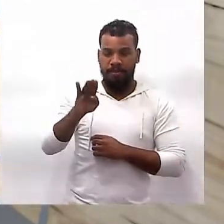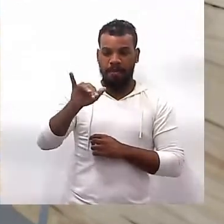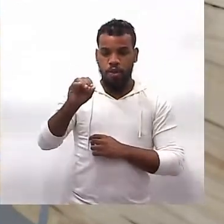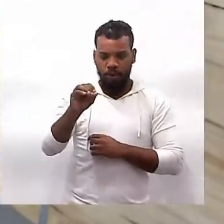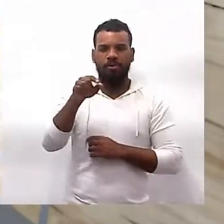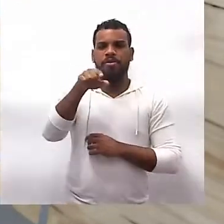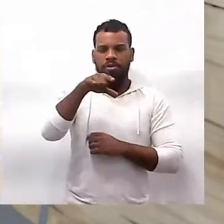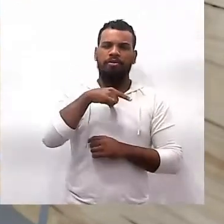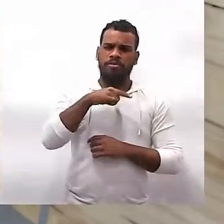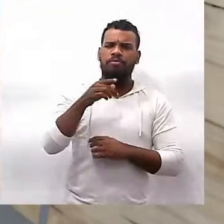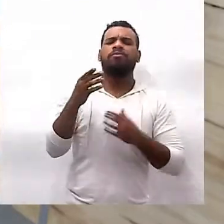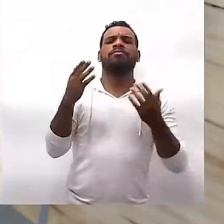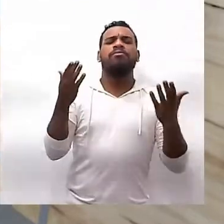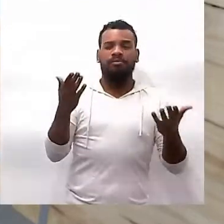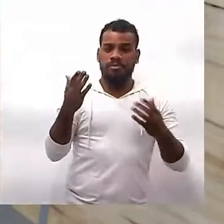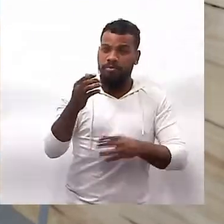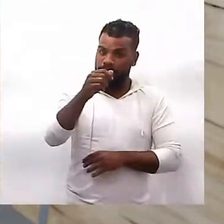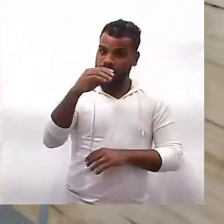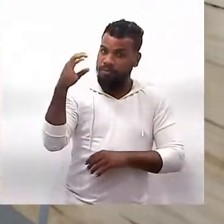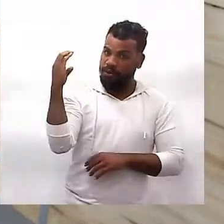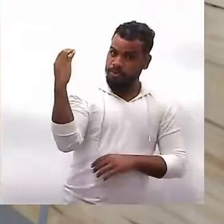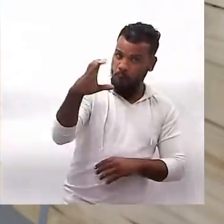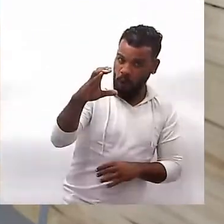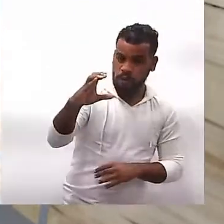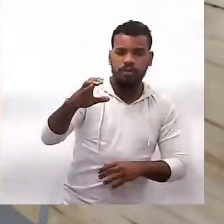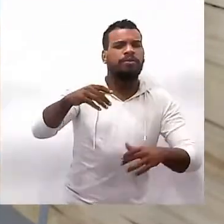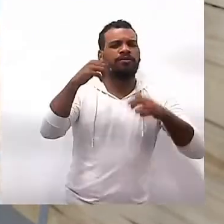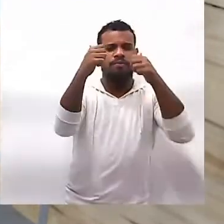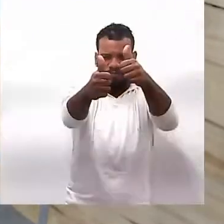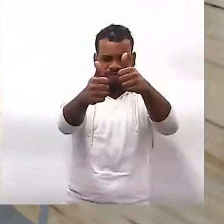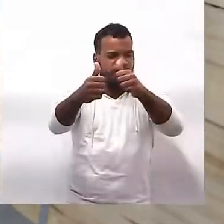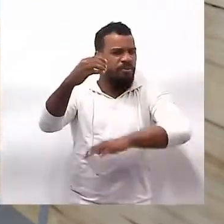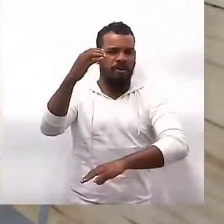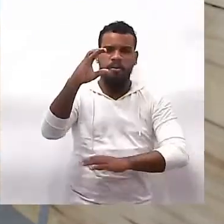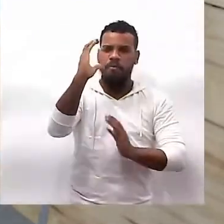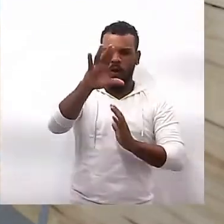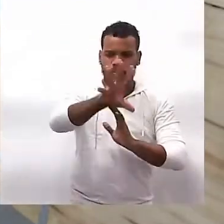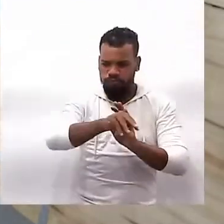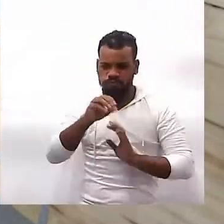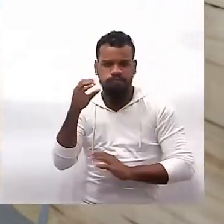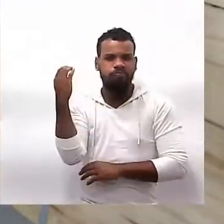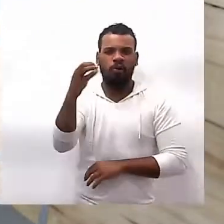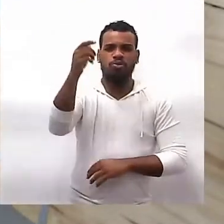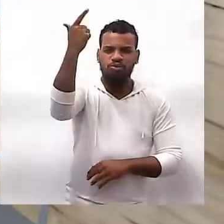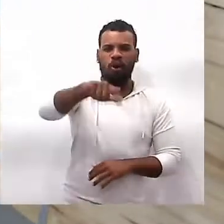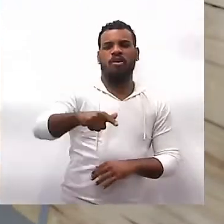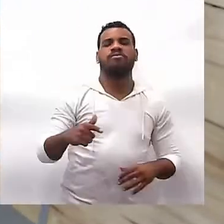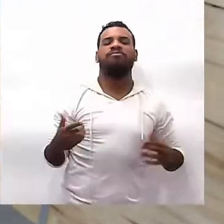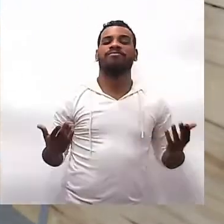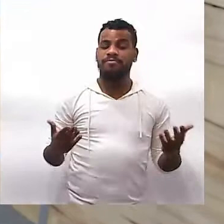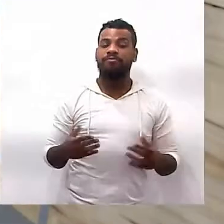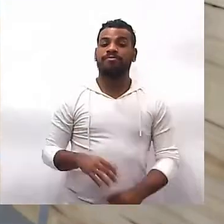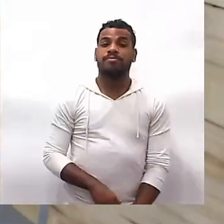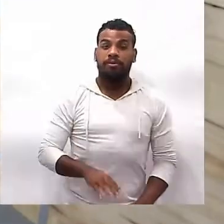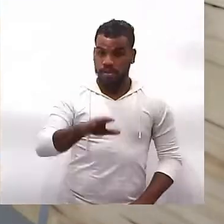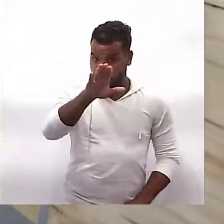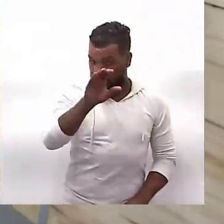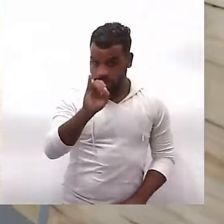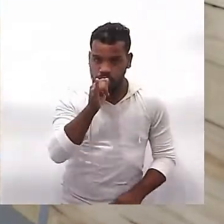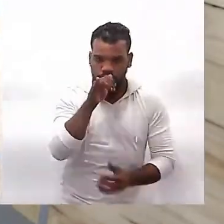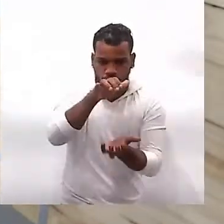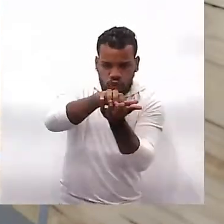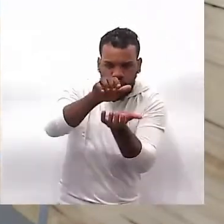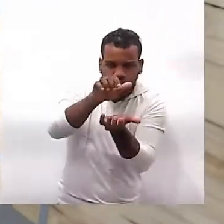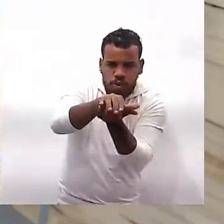estão estudando, tá, monstrinhos? Aí vocês botam lá, tá? Que eu reposto lá de todo mundo, beleza? E aí umas informações, se você ainda não segue o EducaPE